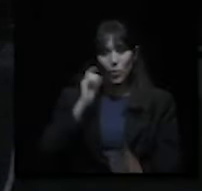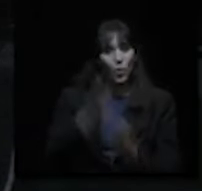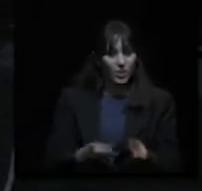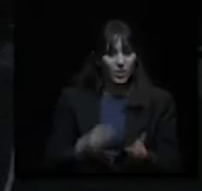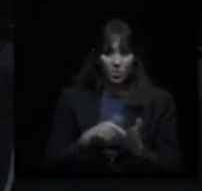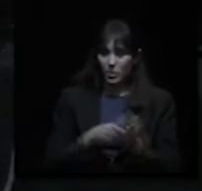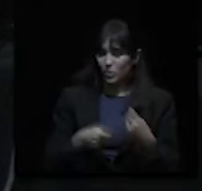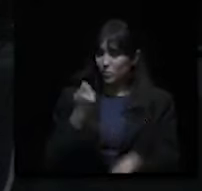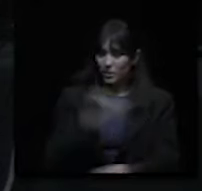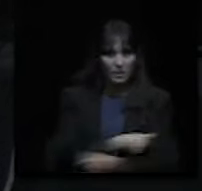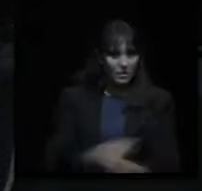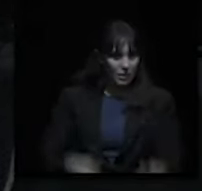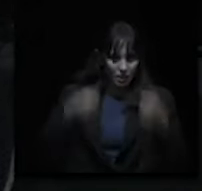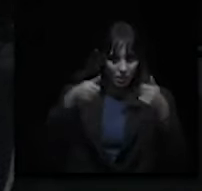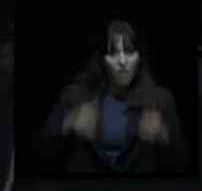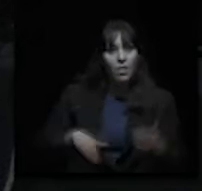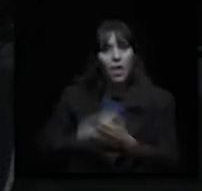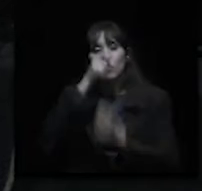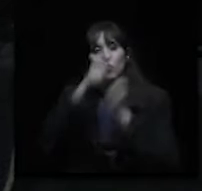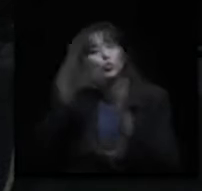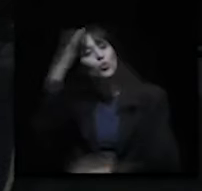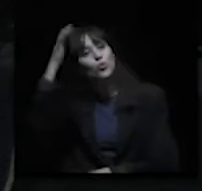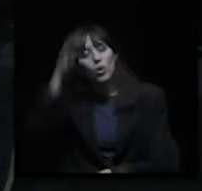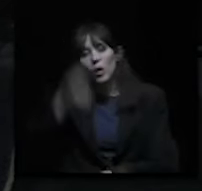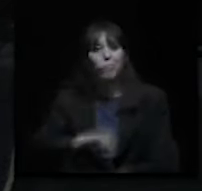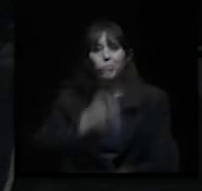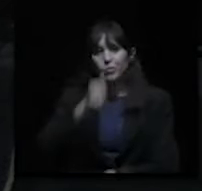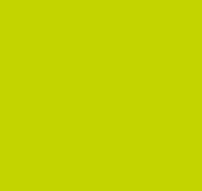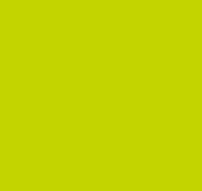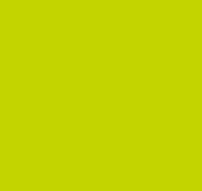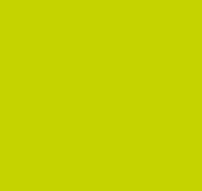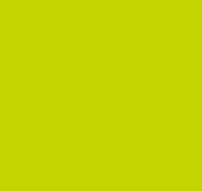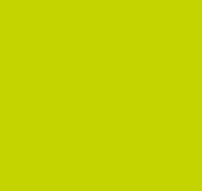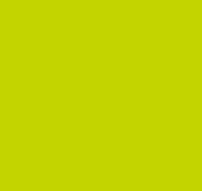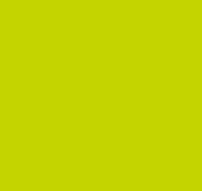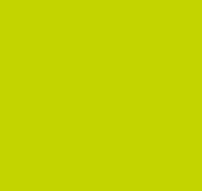orçamento não serve à cidade, não permite que tantas pessoas sonhem e, por isso, votaremos contra.